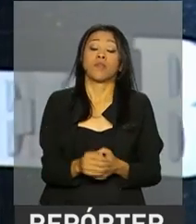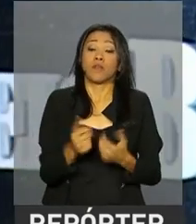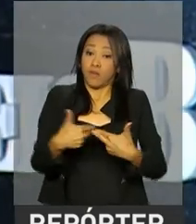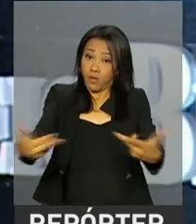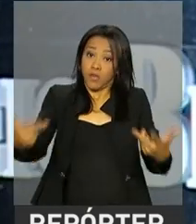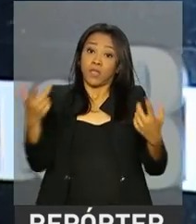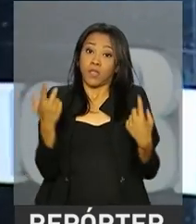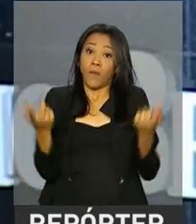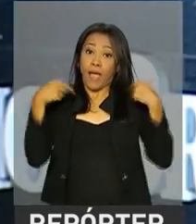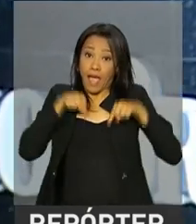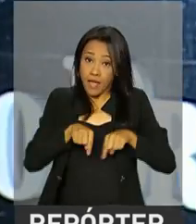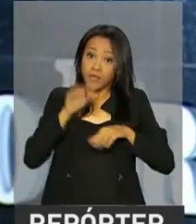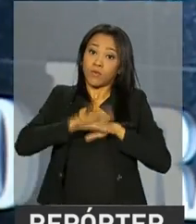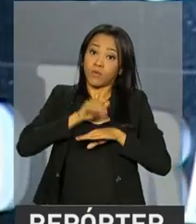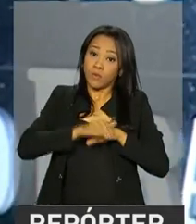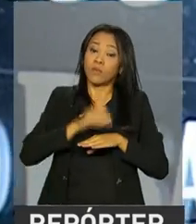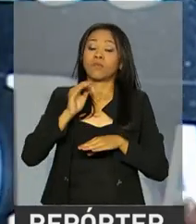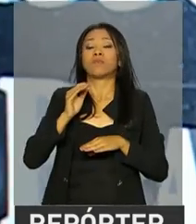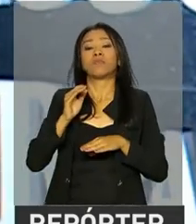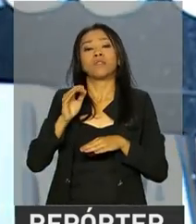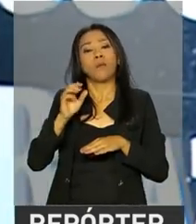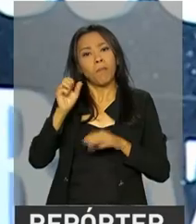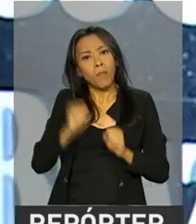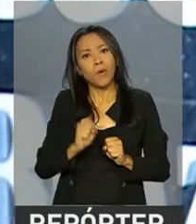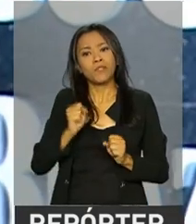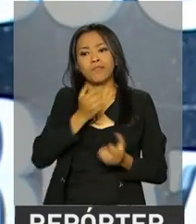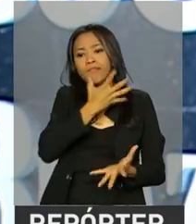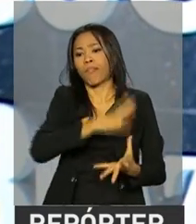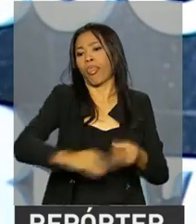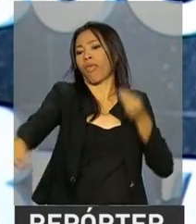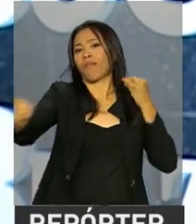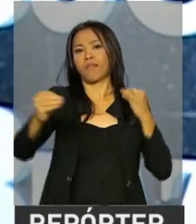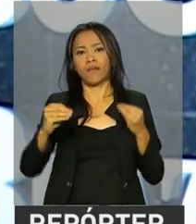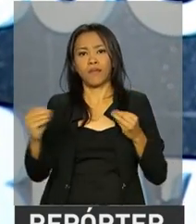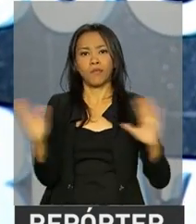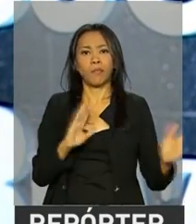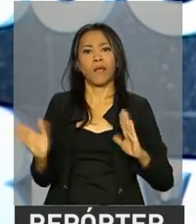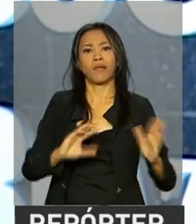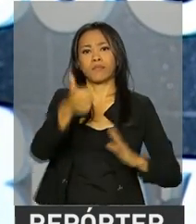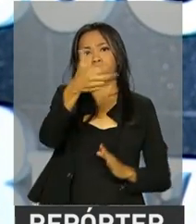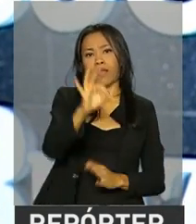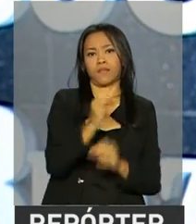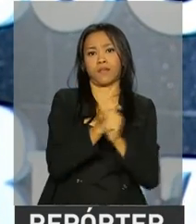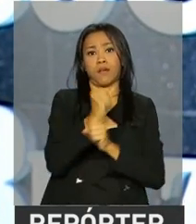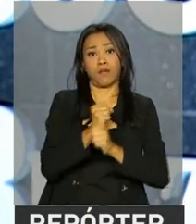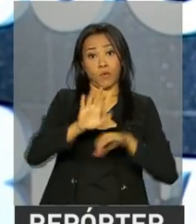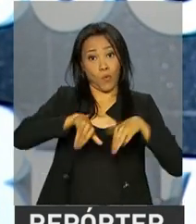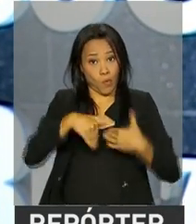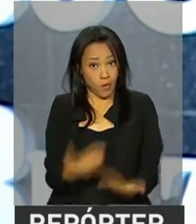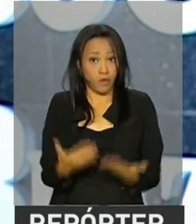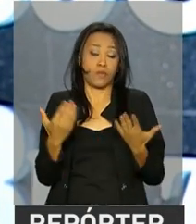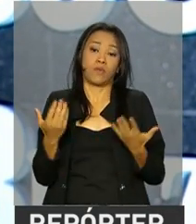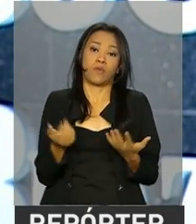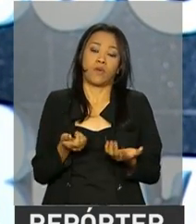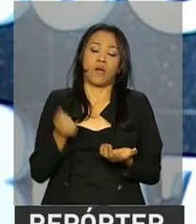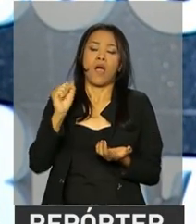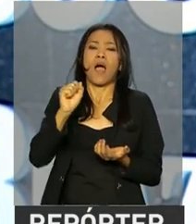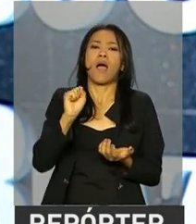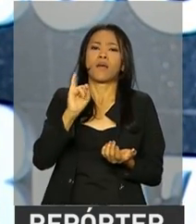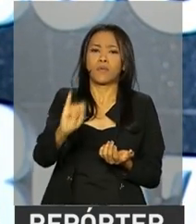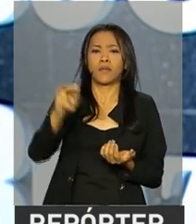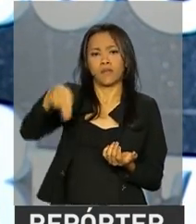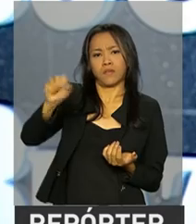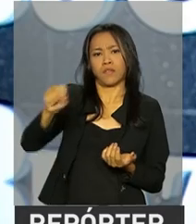autonomia segundo o ministro pode ser perdida num prazo de até 10 anos quando os gastos previdenciários devem